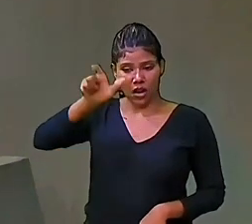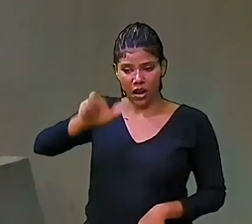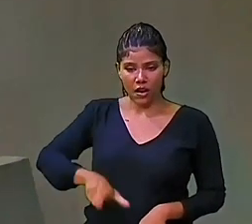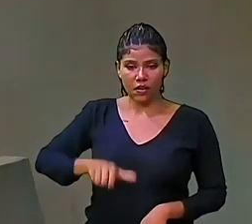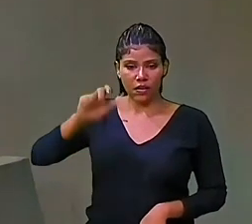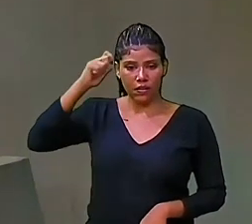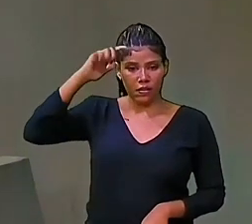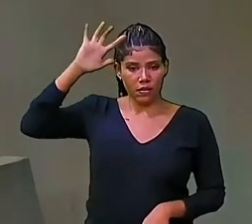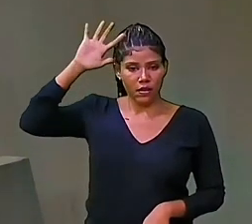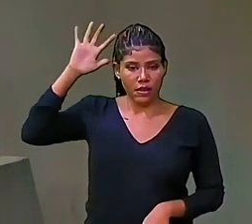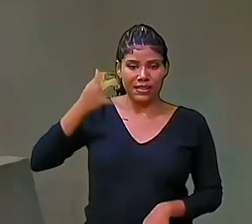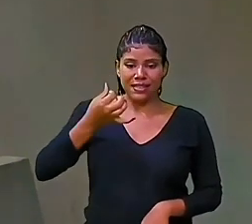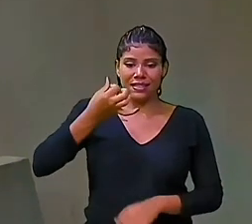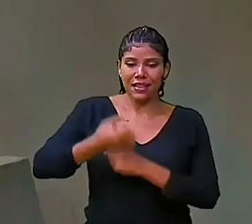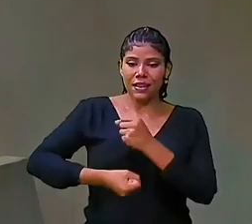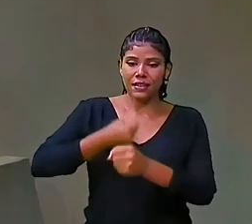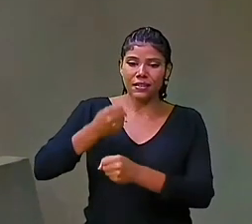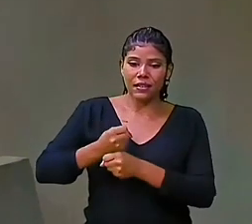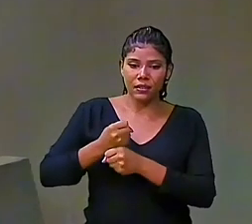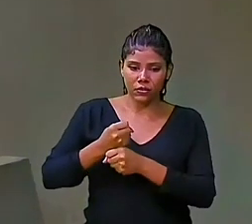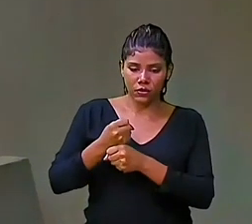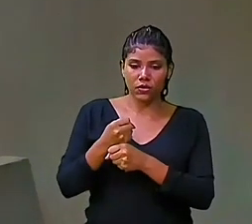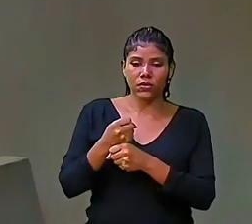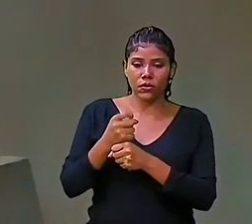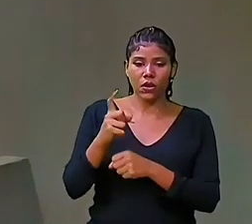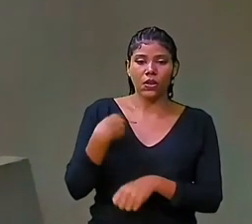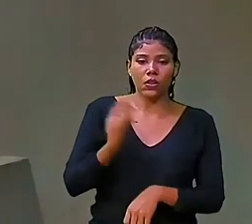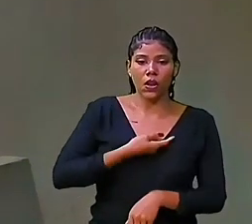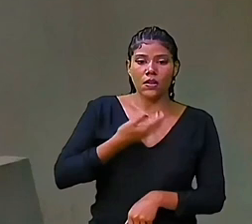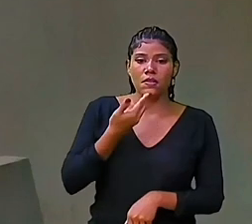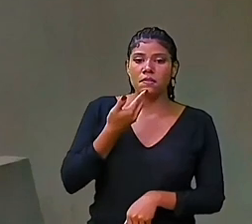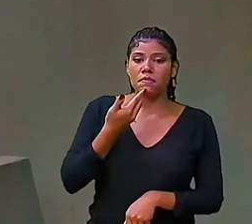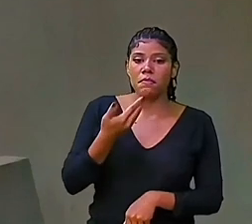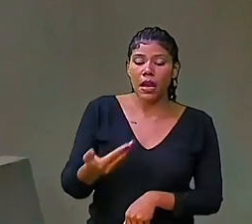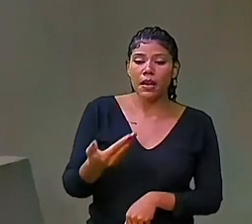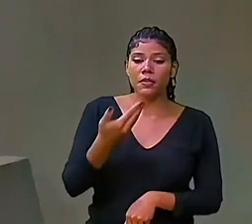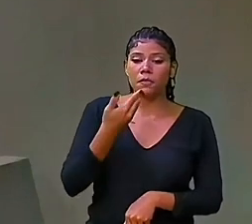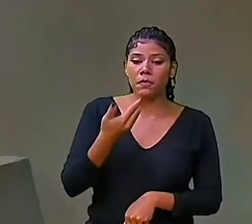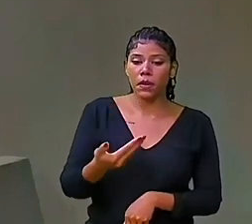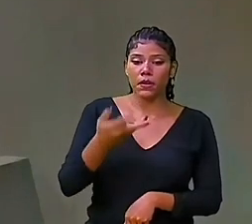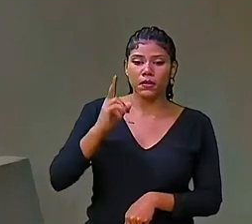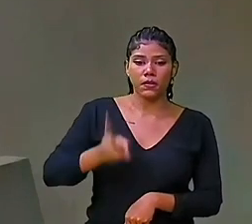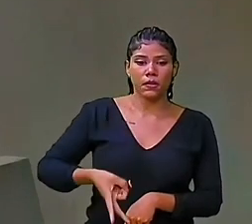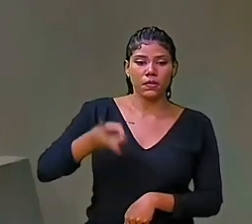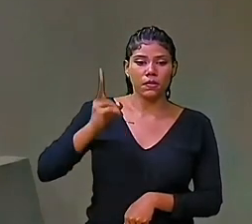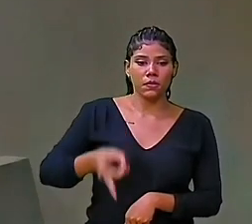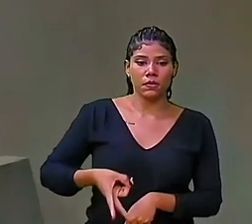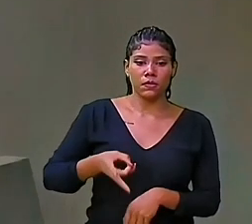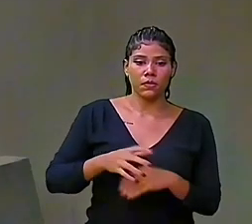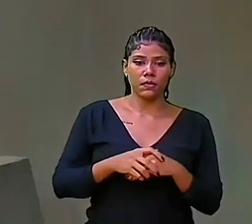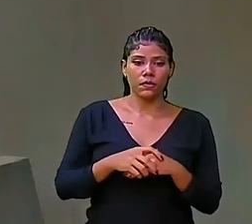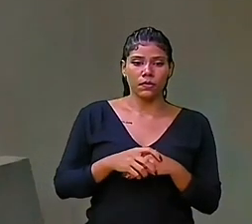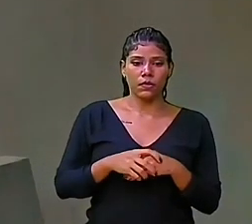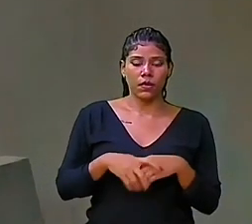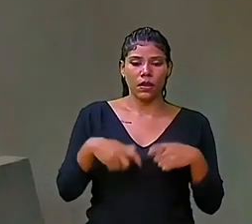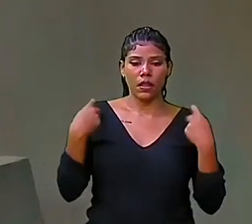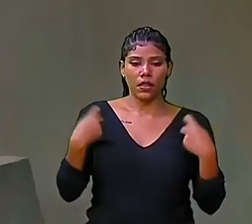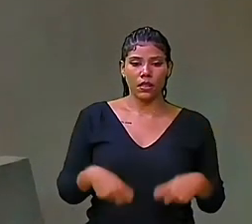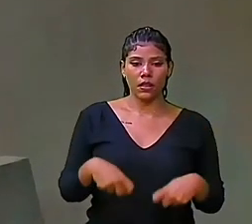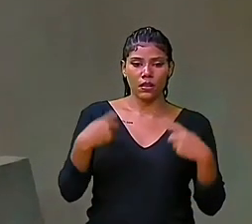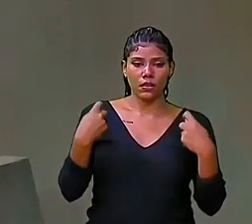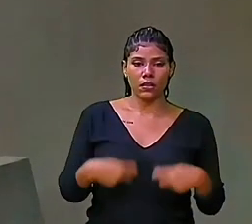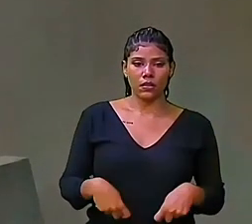6 anos se passaram, a nossa cobrança continua em alto e bom som pela